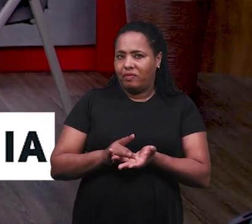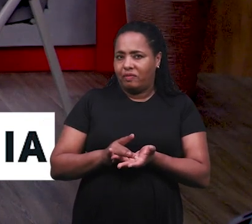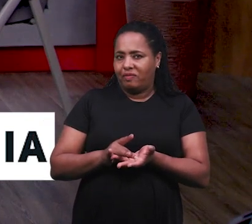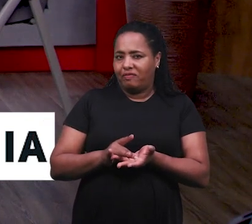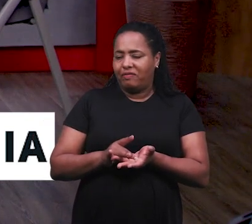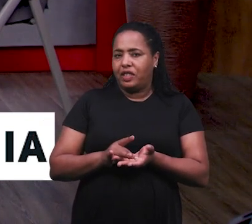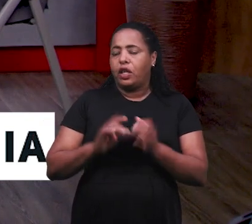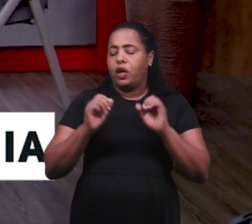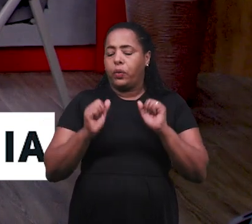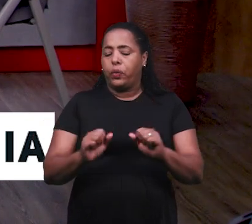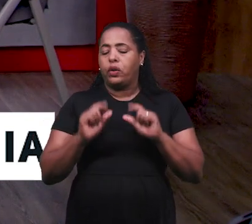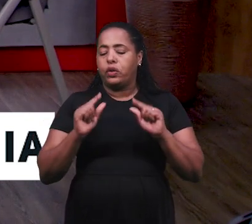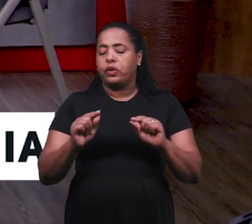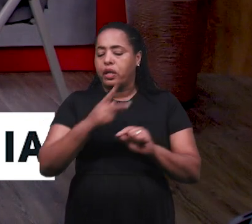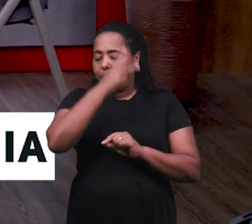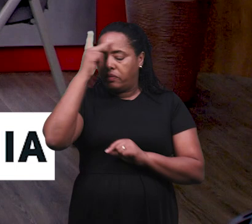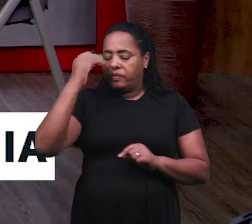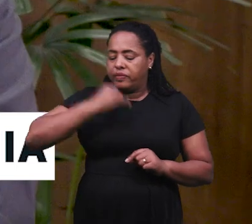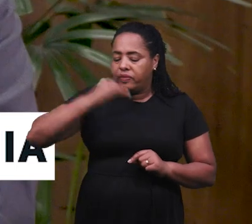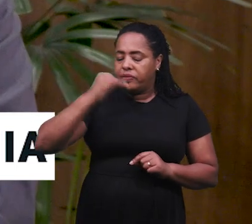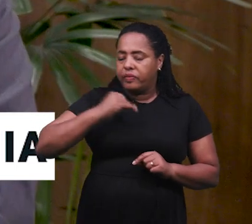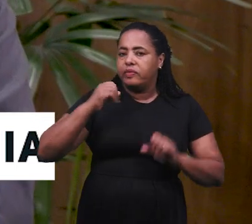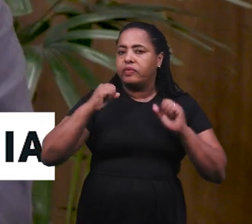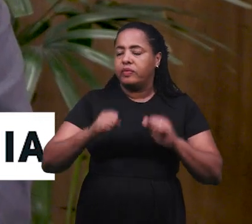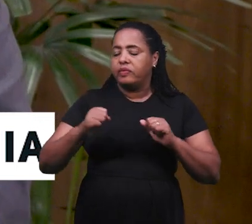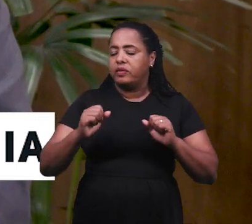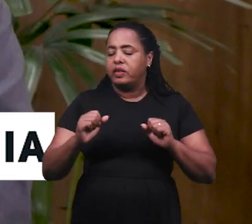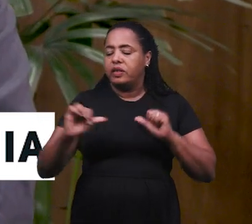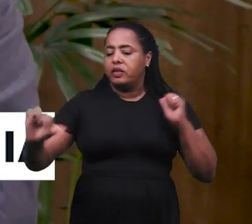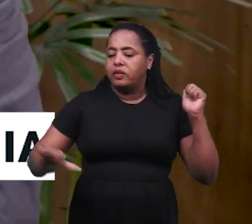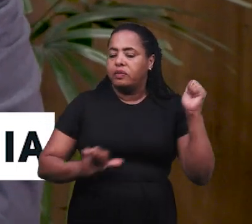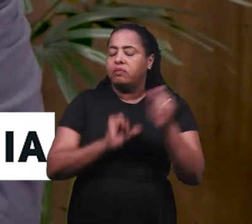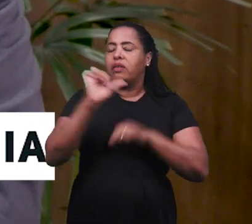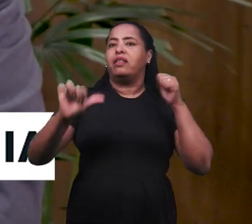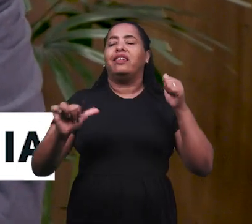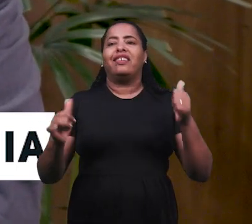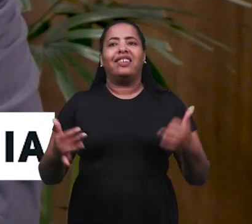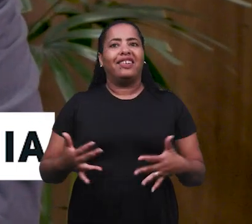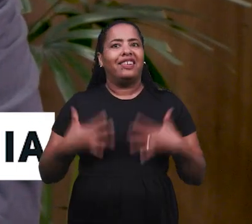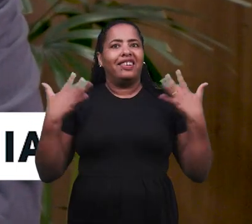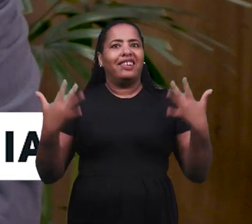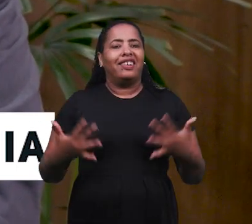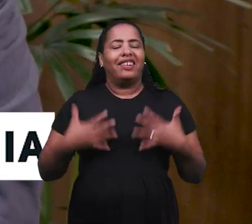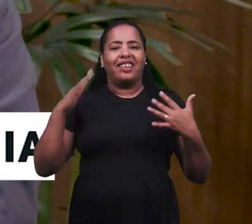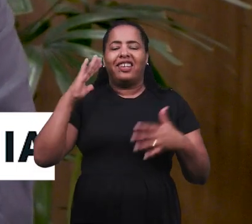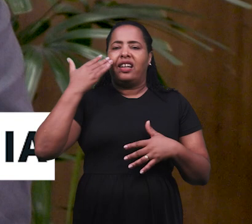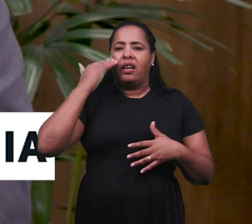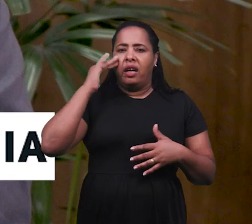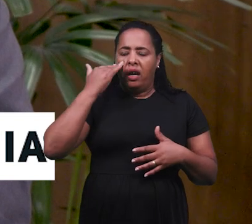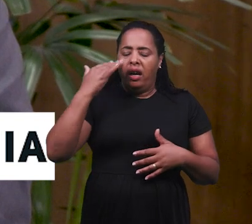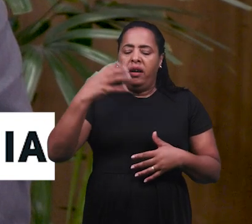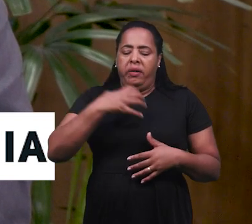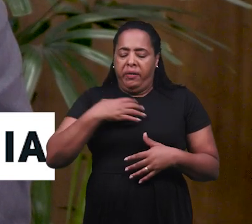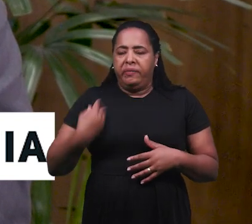Pode fazer com que alguém que esteja desanimado, ele possa voltar a ter o ânimo, possa voltar a entender e a alcançar o sentido